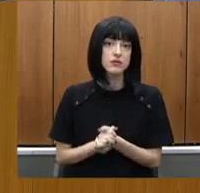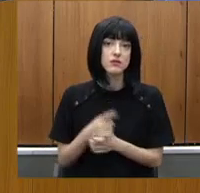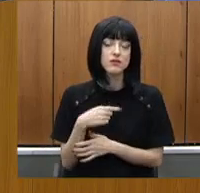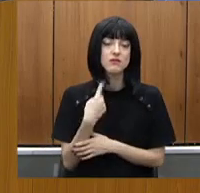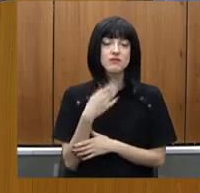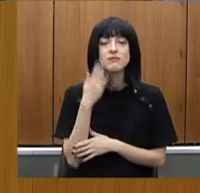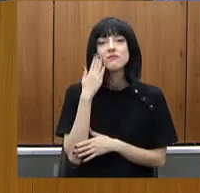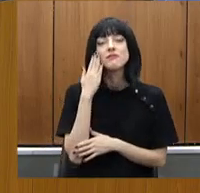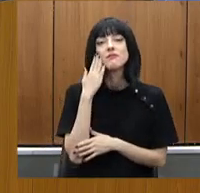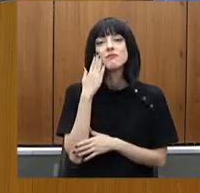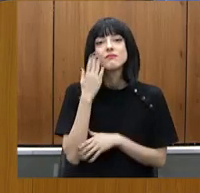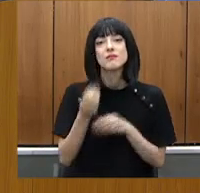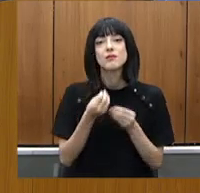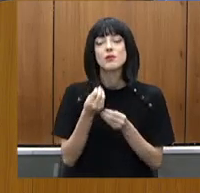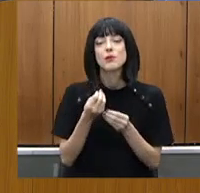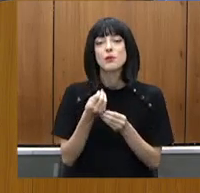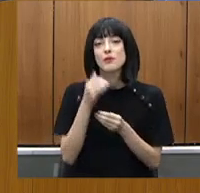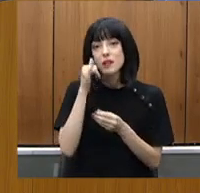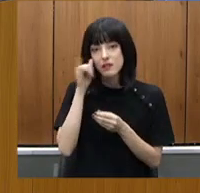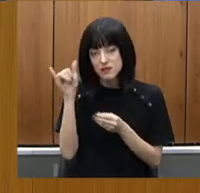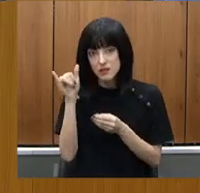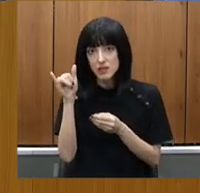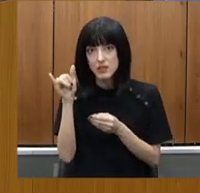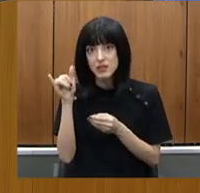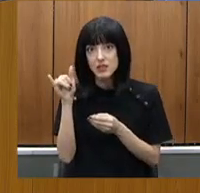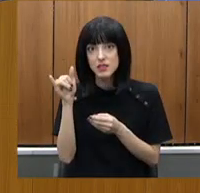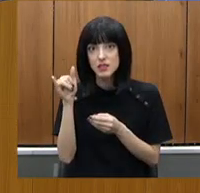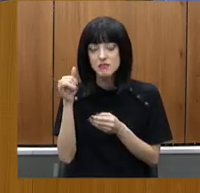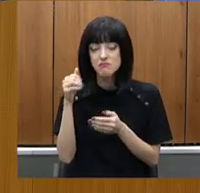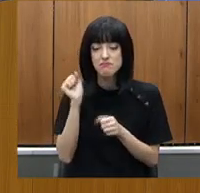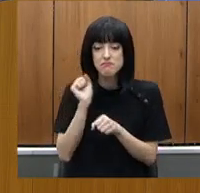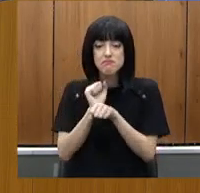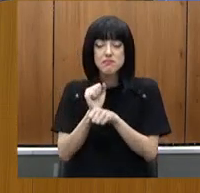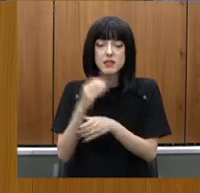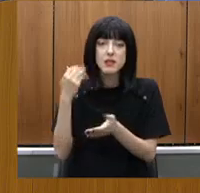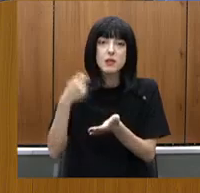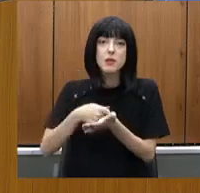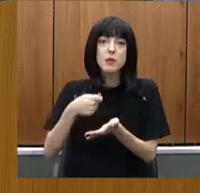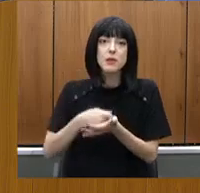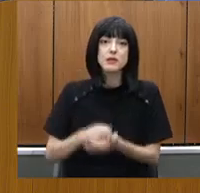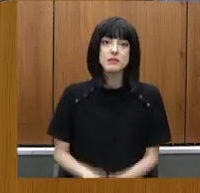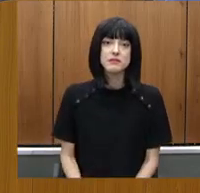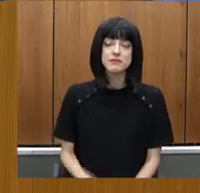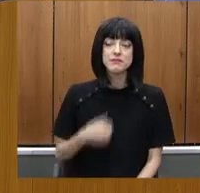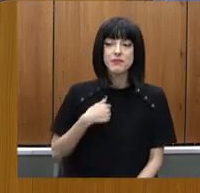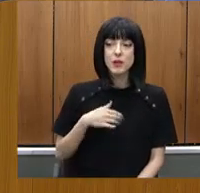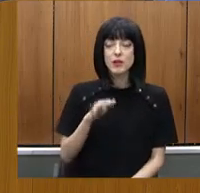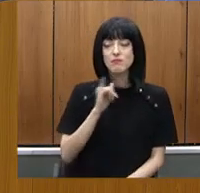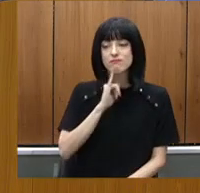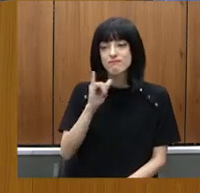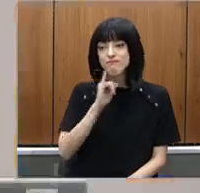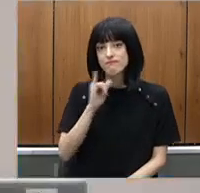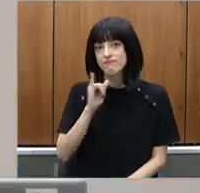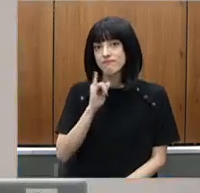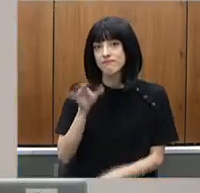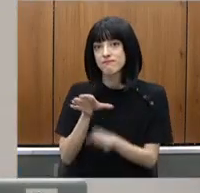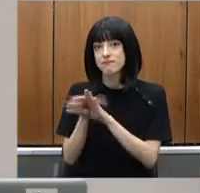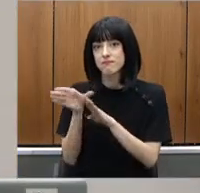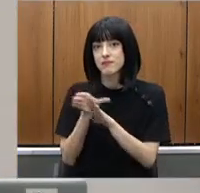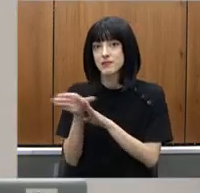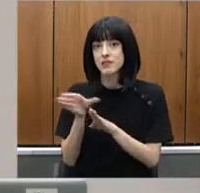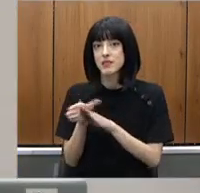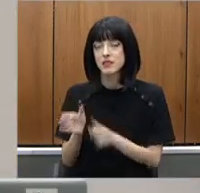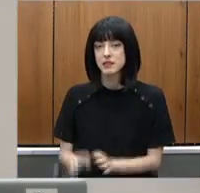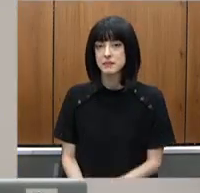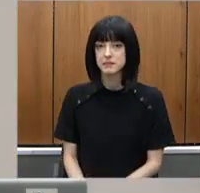não deixe Comandante porque é o que nós temos de mais precioso tudo que o senhor apresentou aqui e que é uma